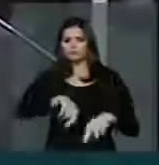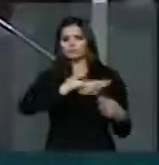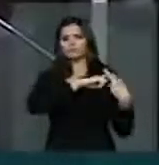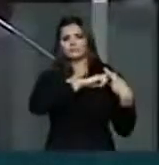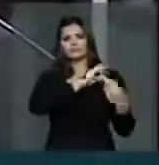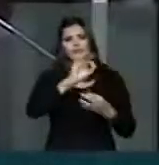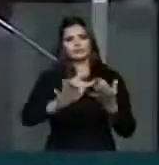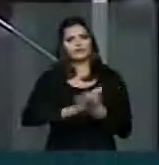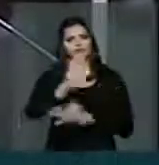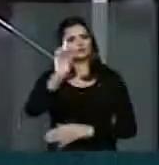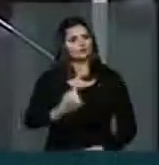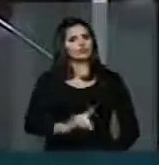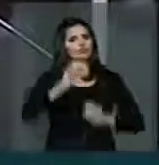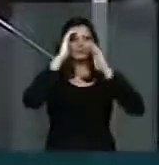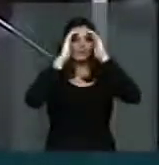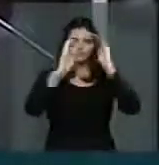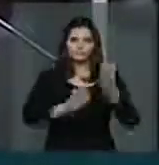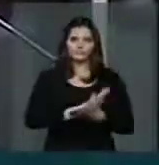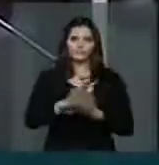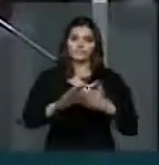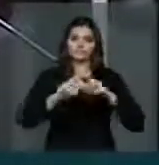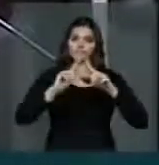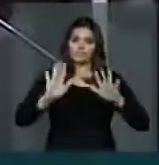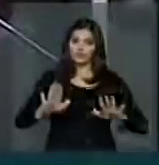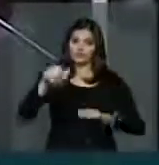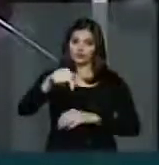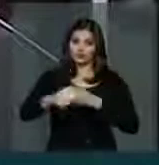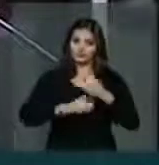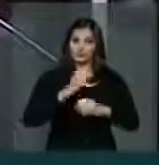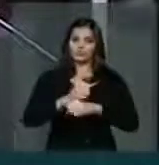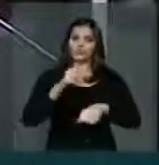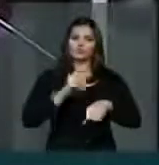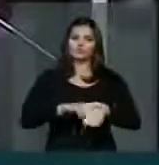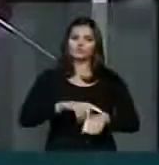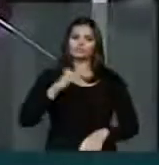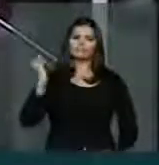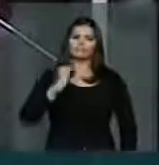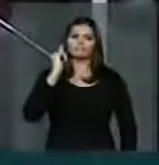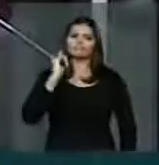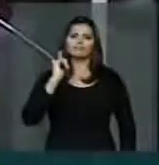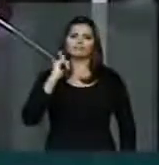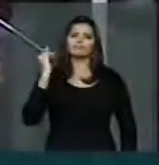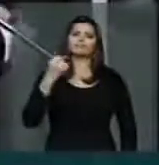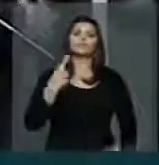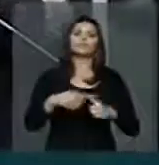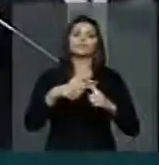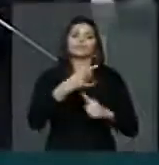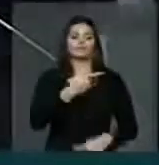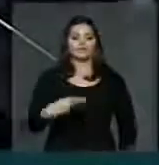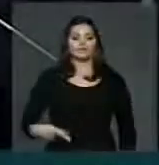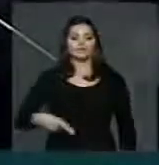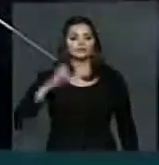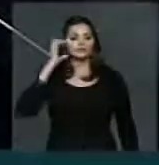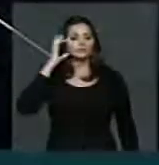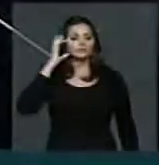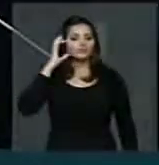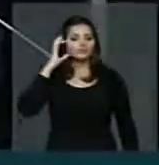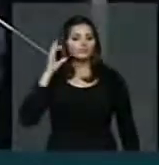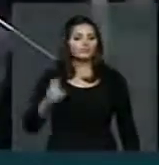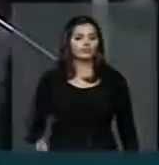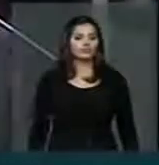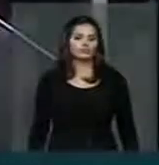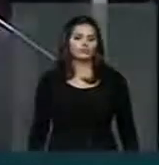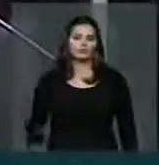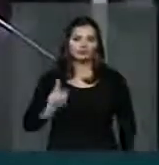de direitos. Mas nós tivemos este ano um momento mais simbólico, quando a presidente Dilma foi